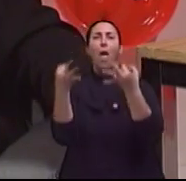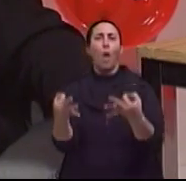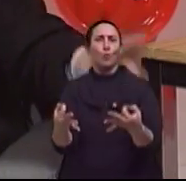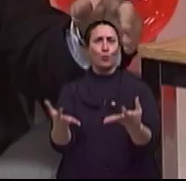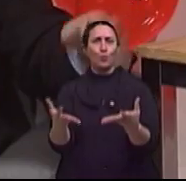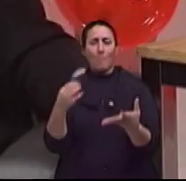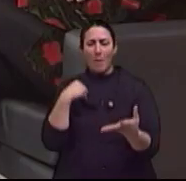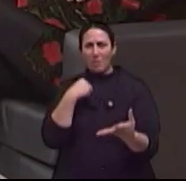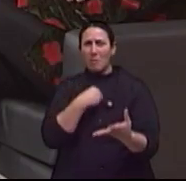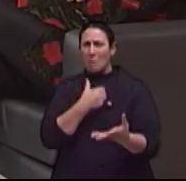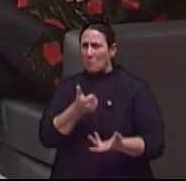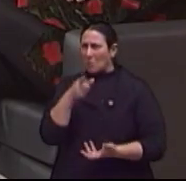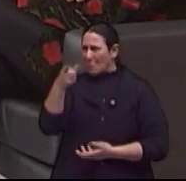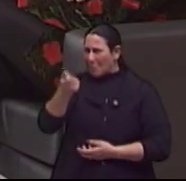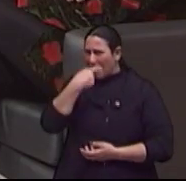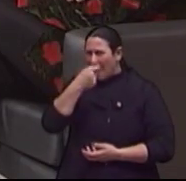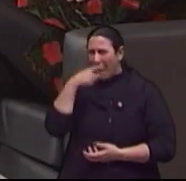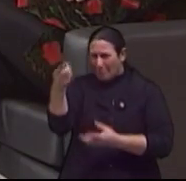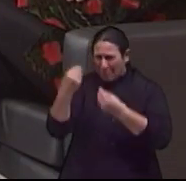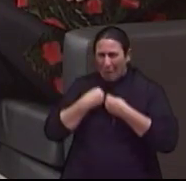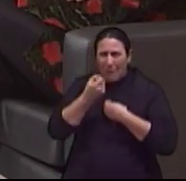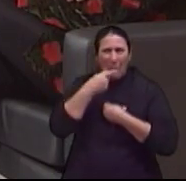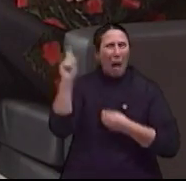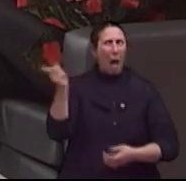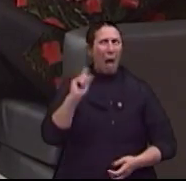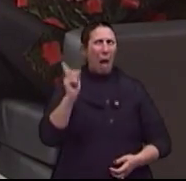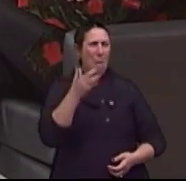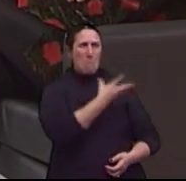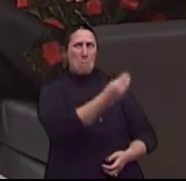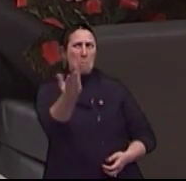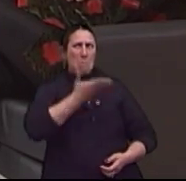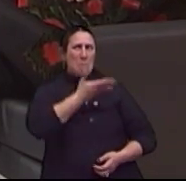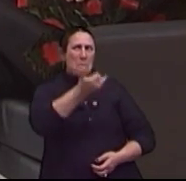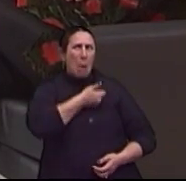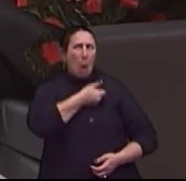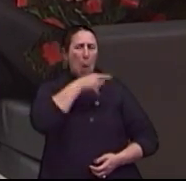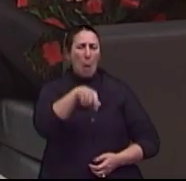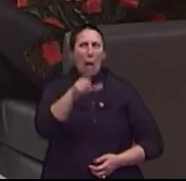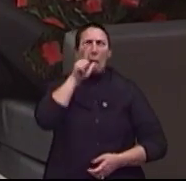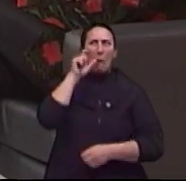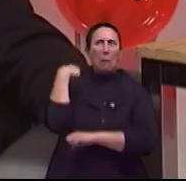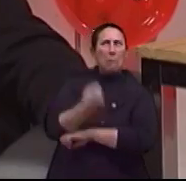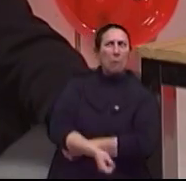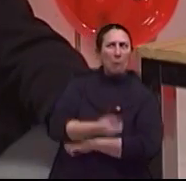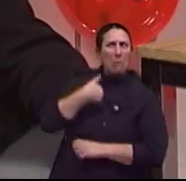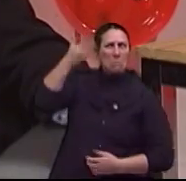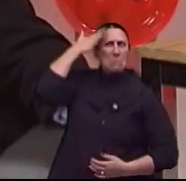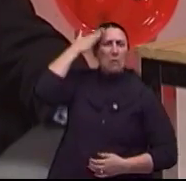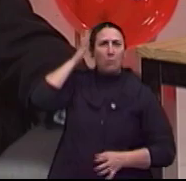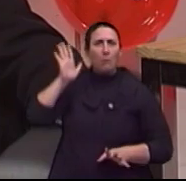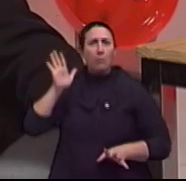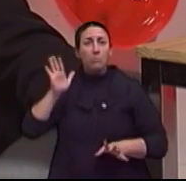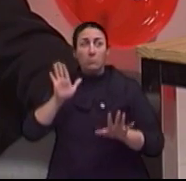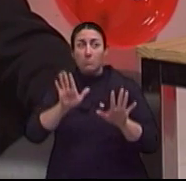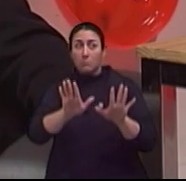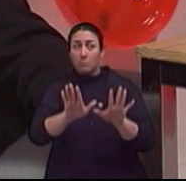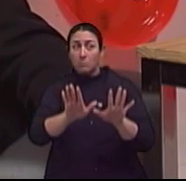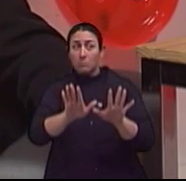amigo lá não mas tu tá tomando aquele remédio que deixa impotente aí o pessoal se assusta esta